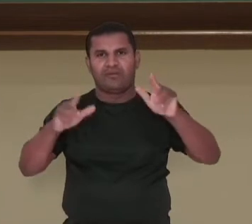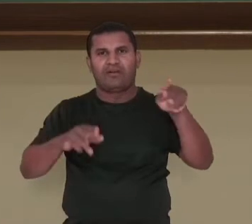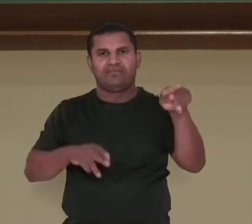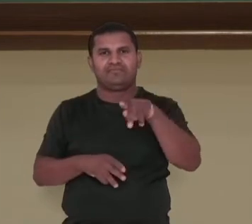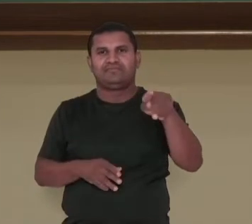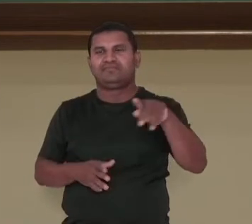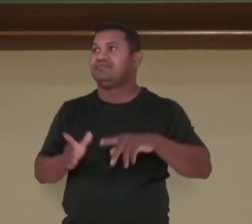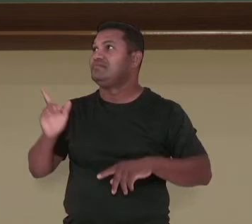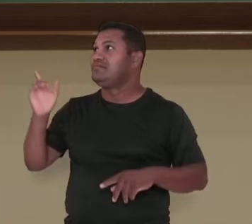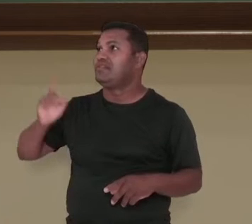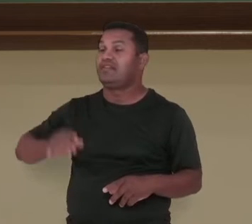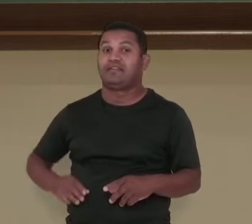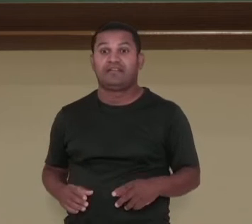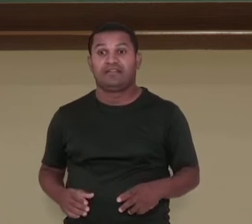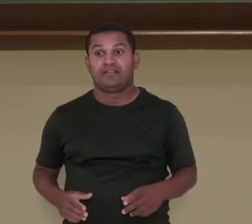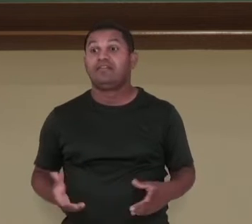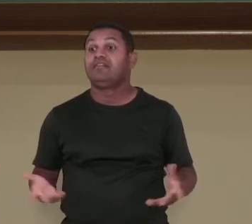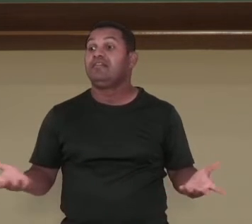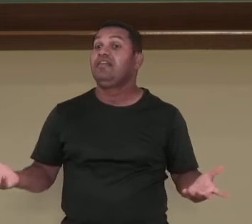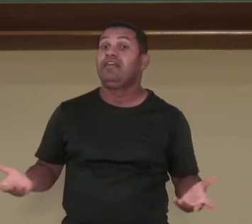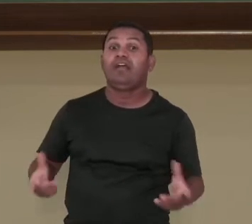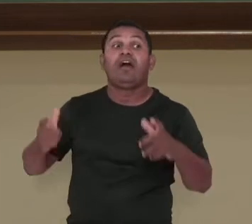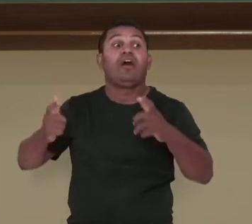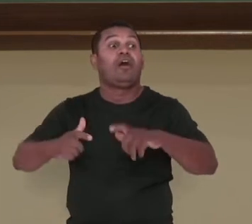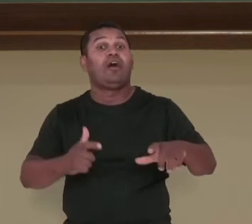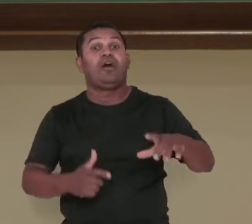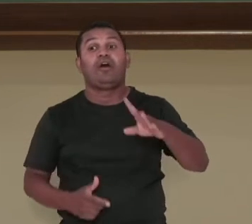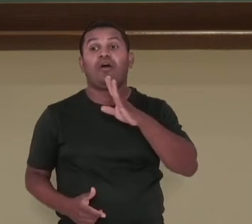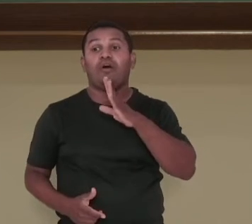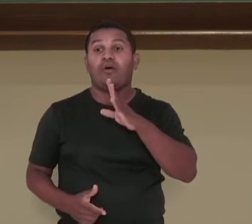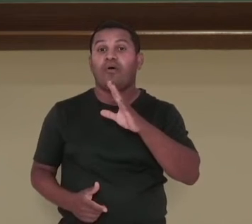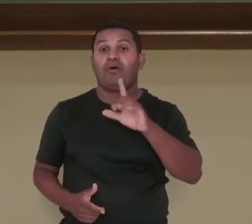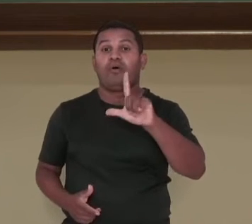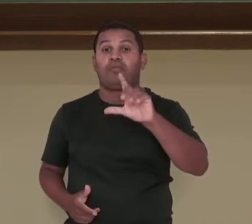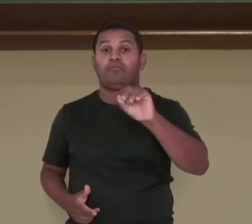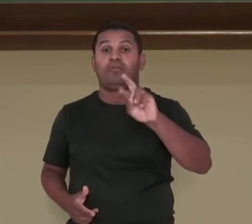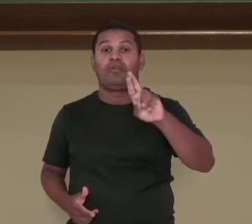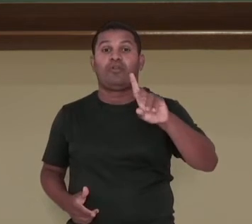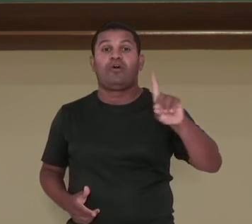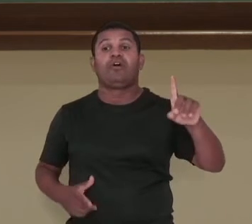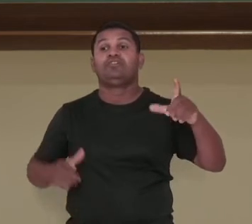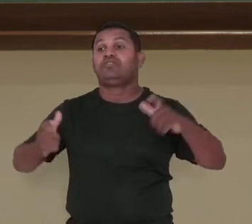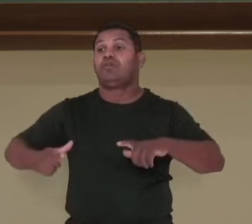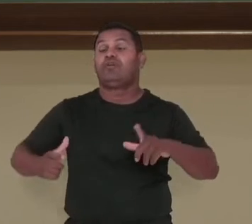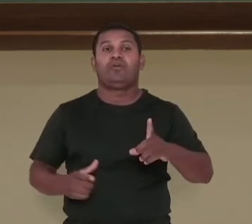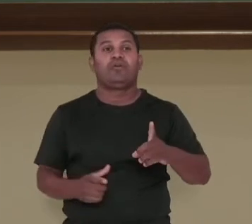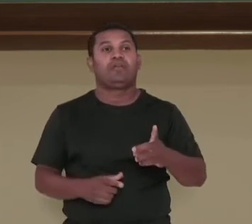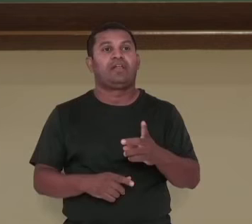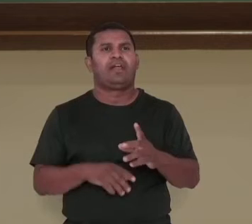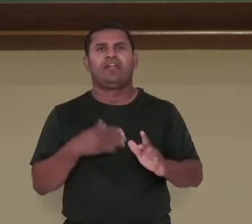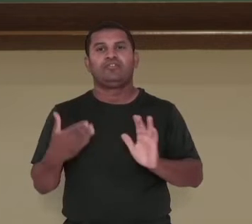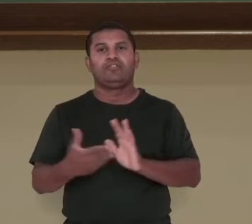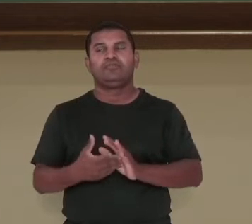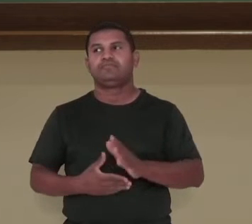dali e perguntam se ele sabe onde tá o Lorde Farquaad que mandou eles pra lá, né? E todo mundo sabe onde